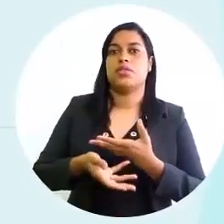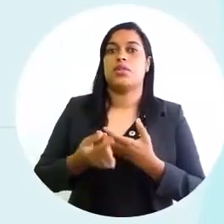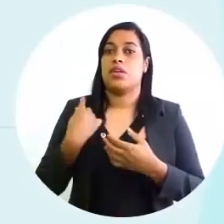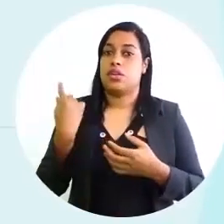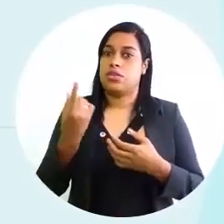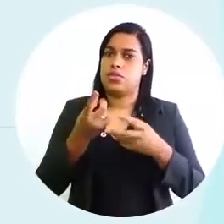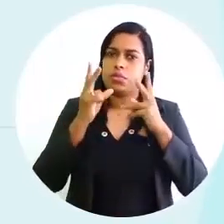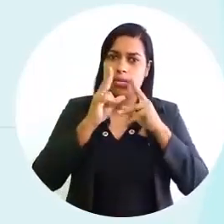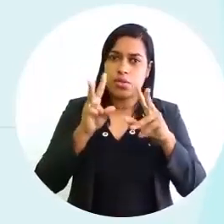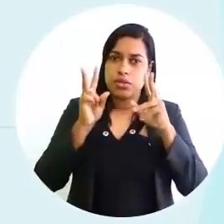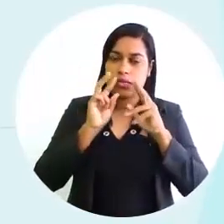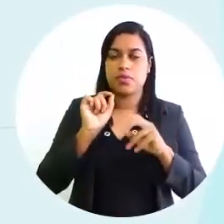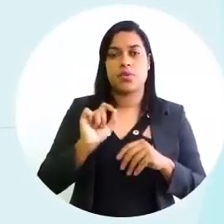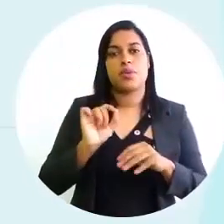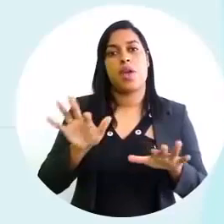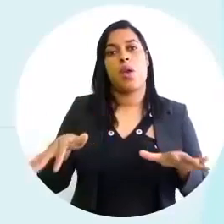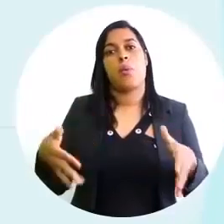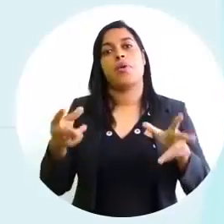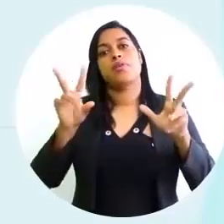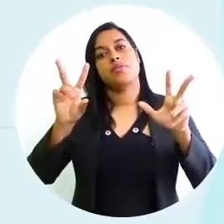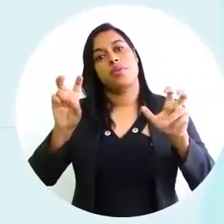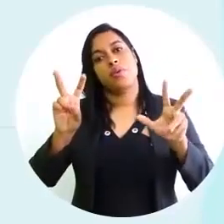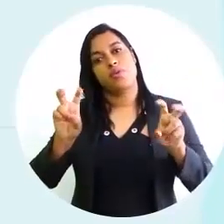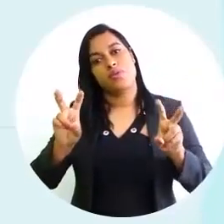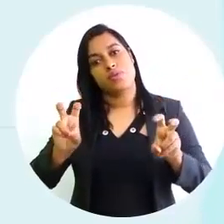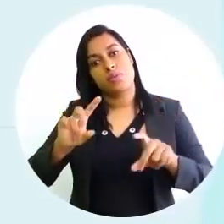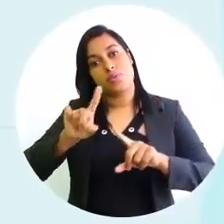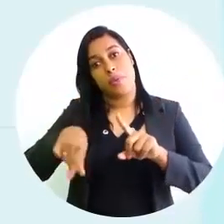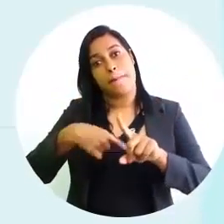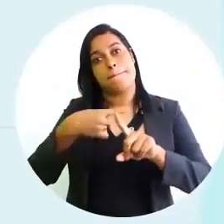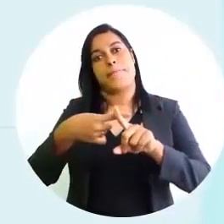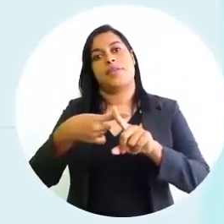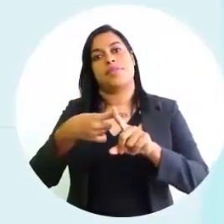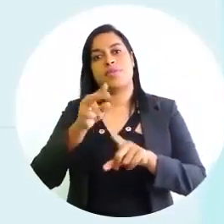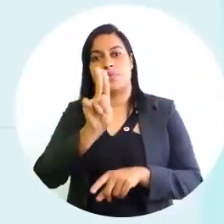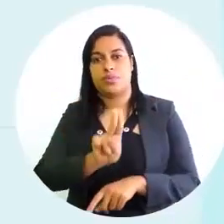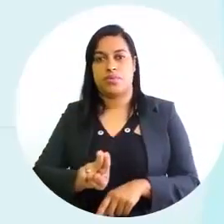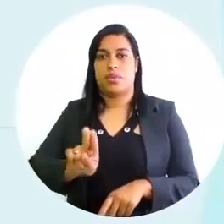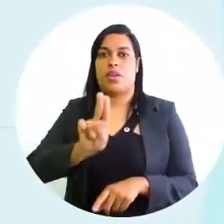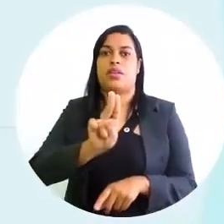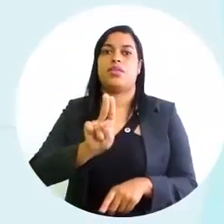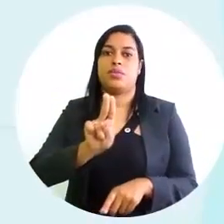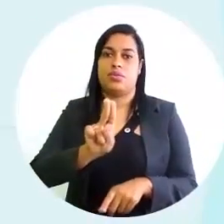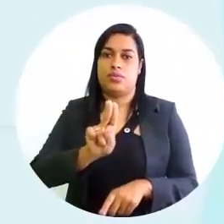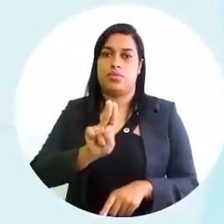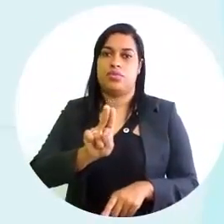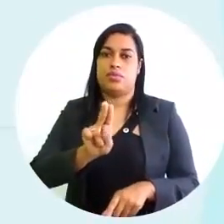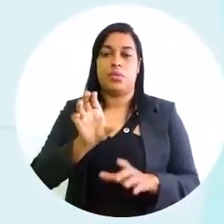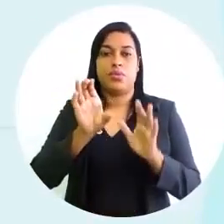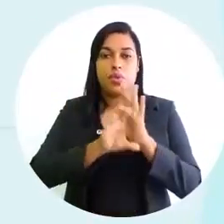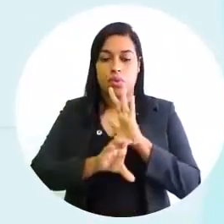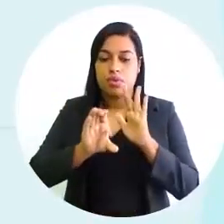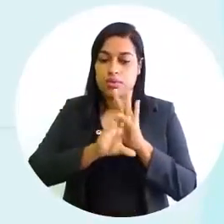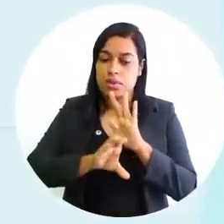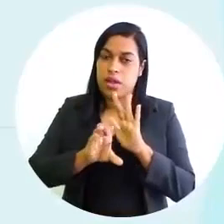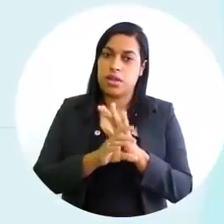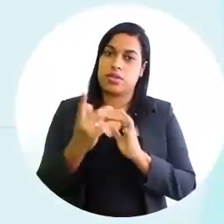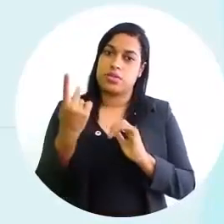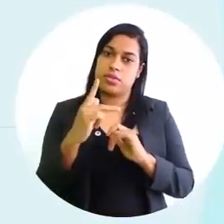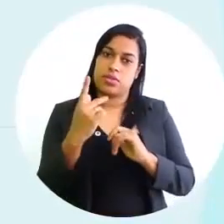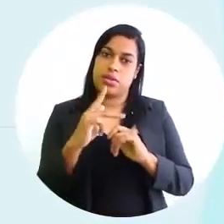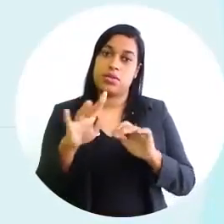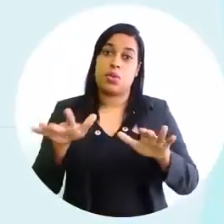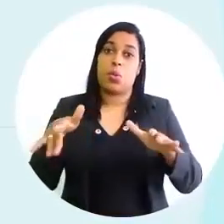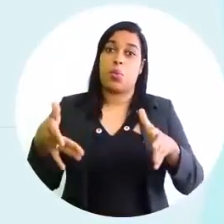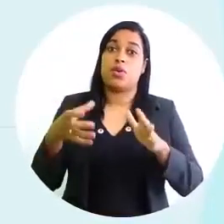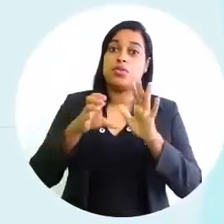a gente pode verificar quais são os termos que são mais abrangentes, ou seja, que contêm mais conceitos dentro deles, e quais